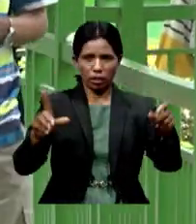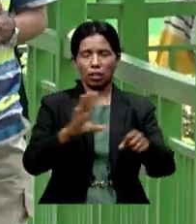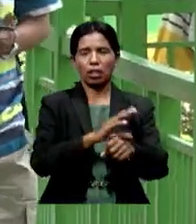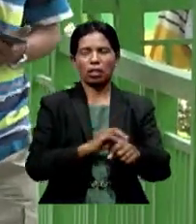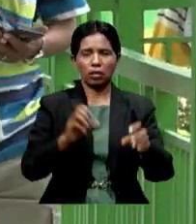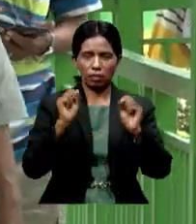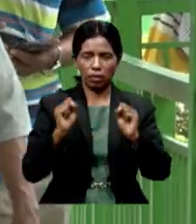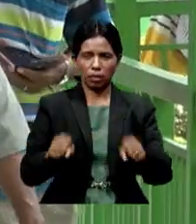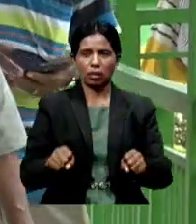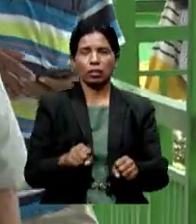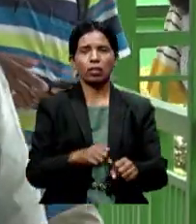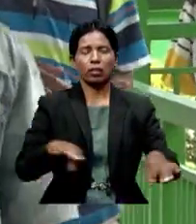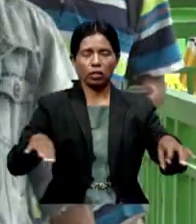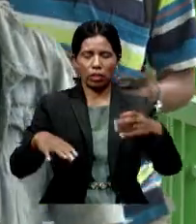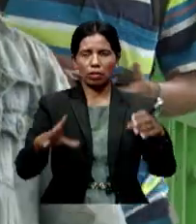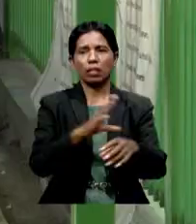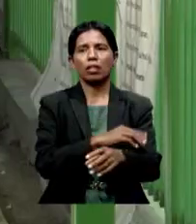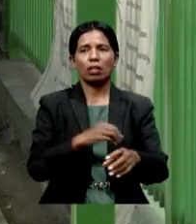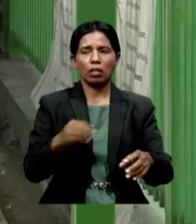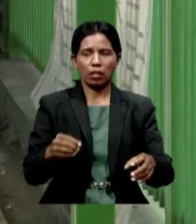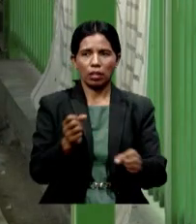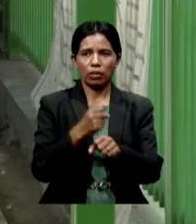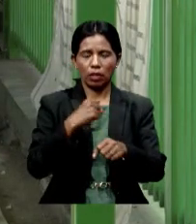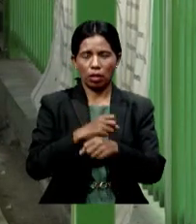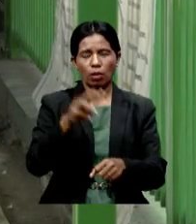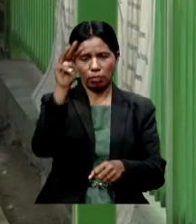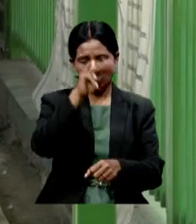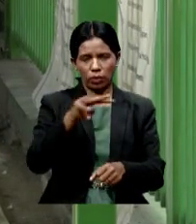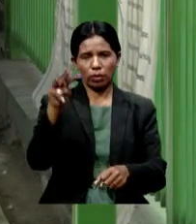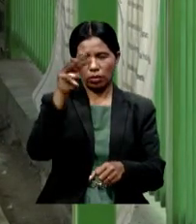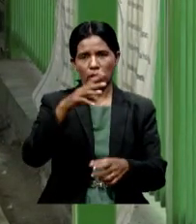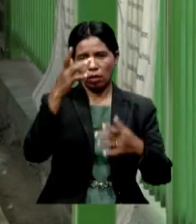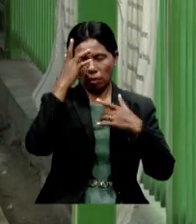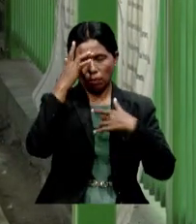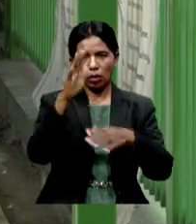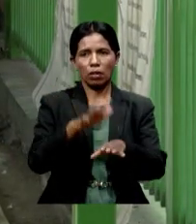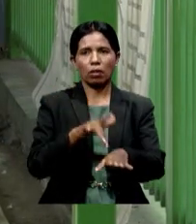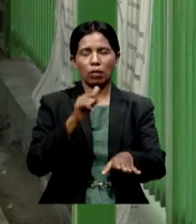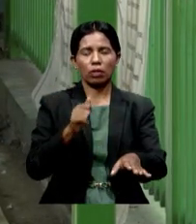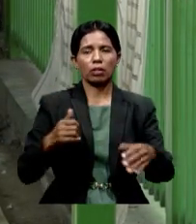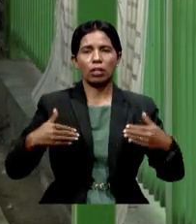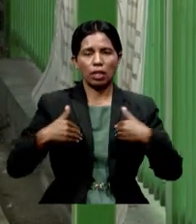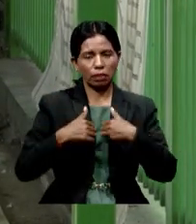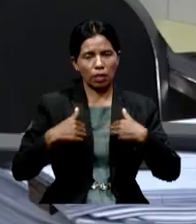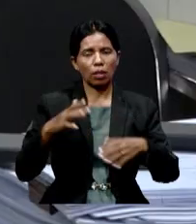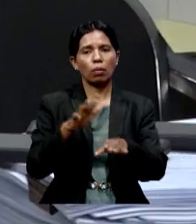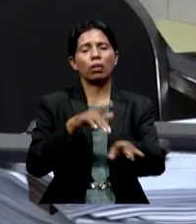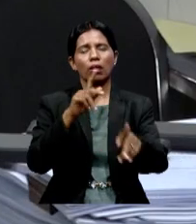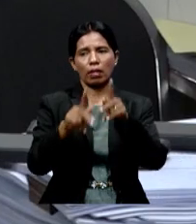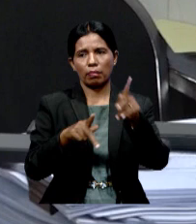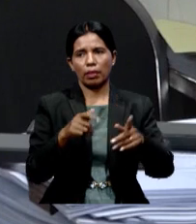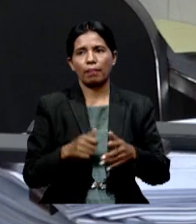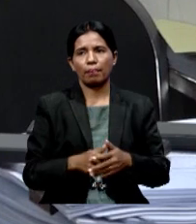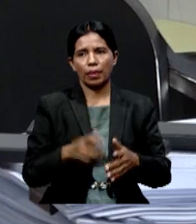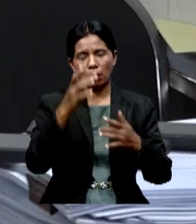força serviço vigilância integrado atu halo monitorização ba moras hadai tusi animal ba ema. Moras